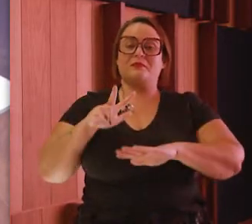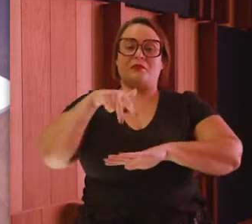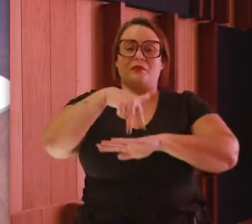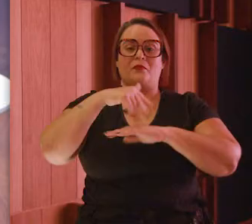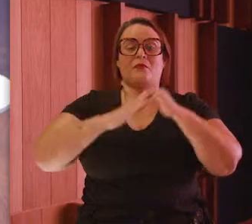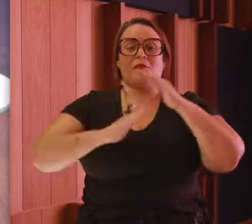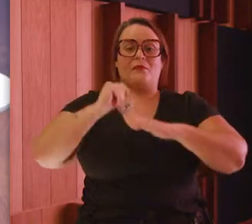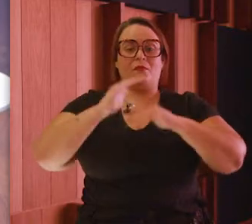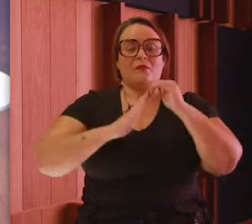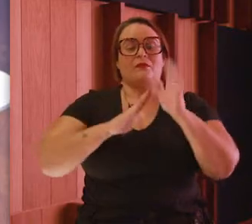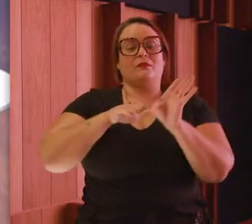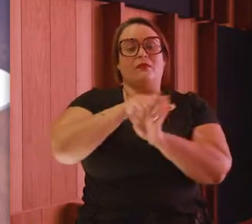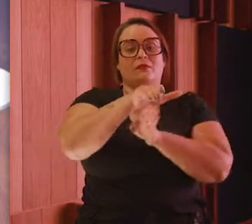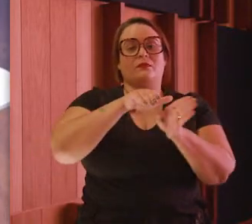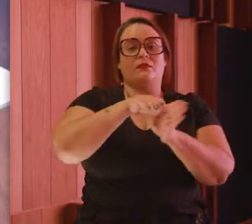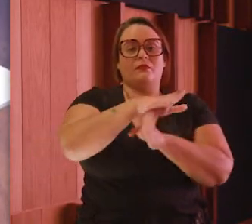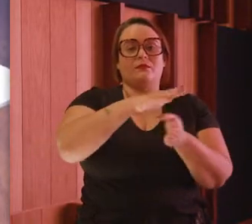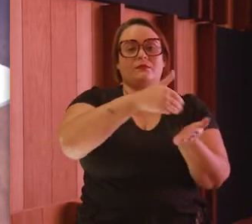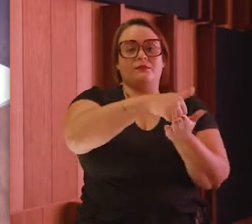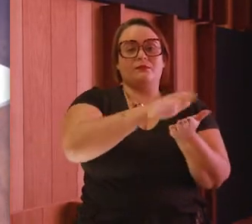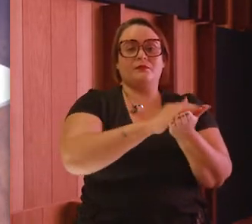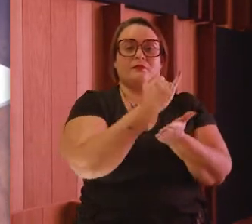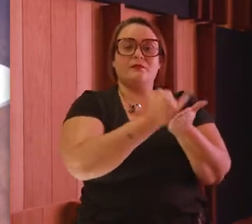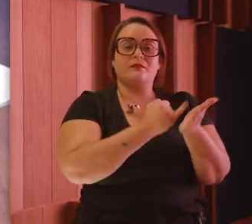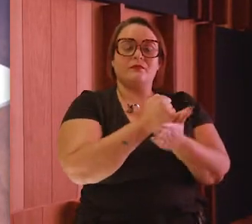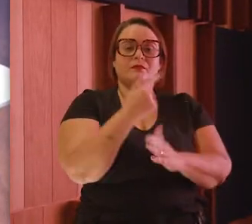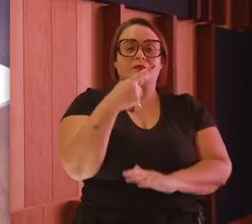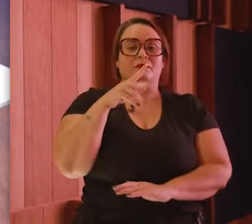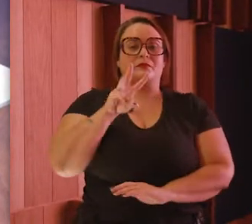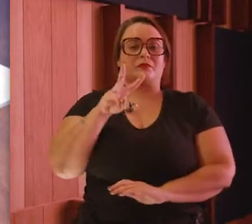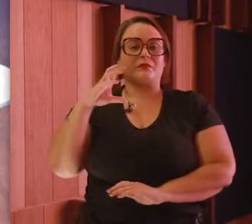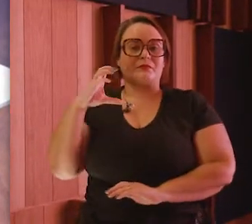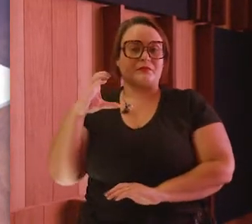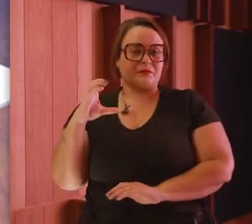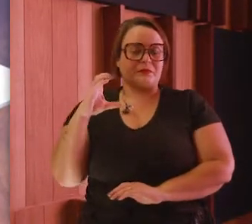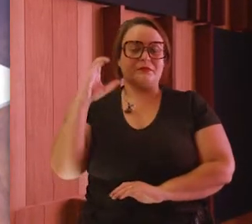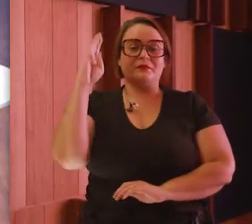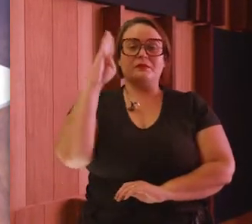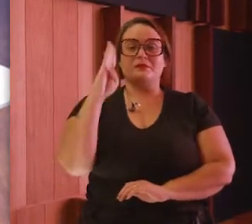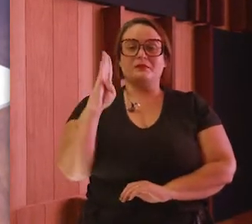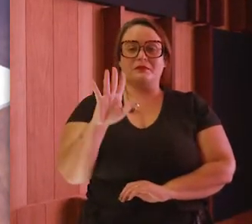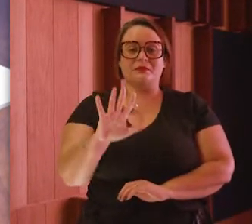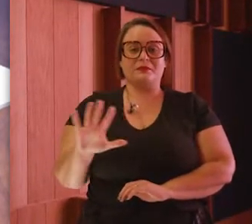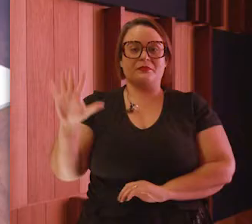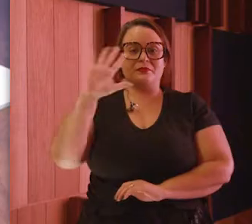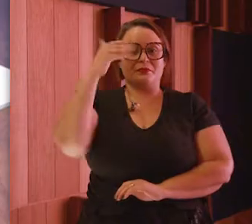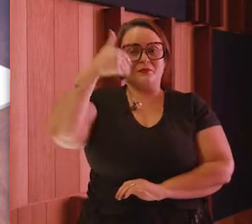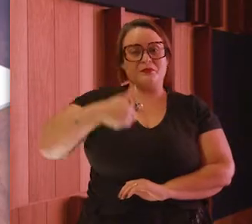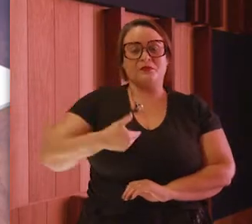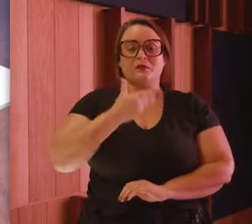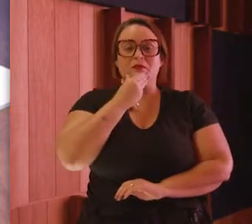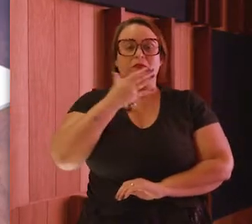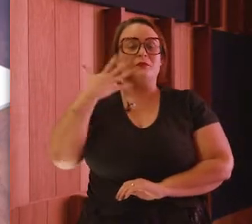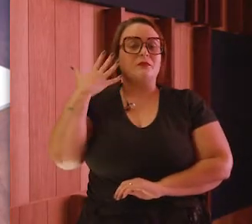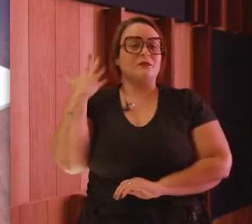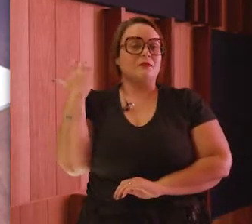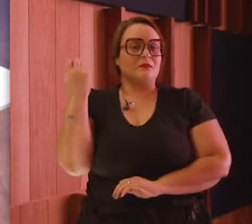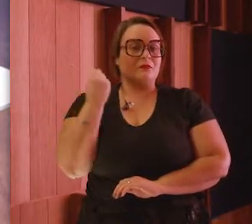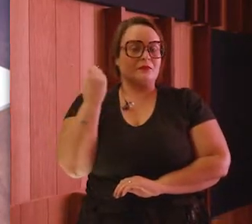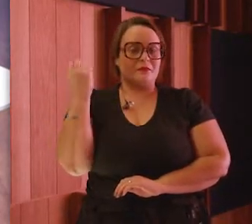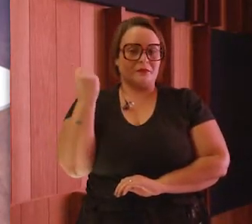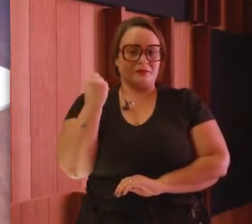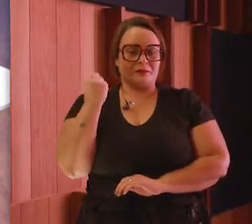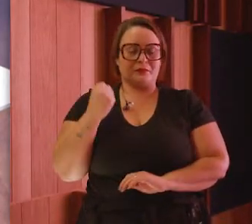consultoria tributária da PwC no Brasil. Eu sou um homem branco,